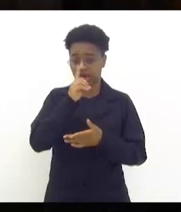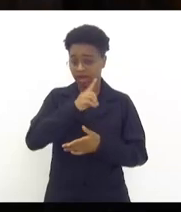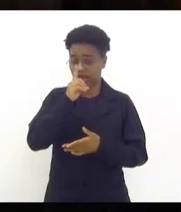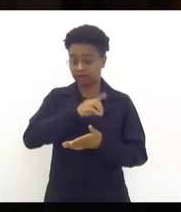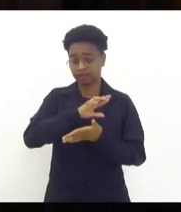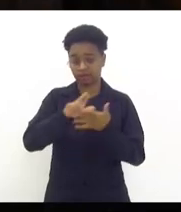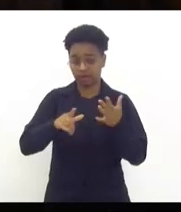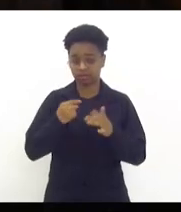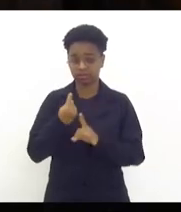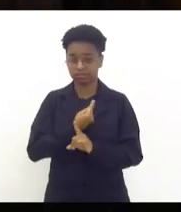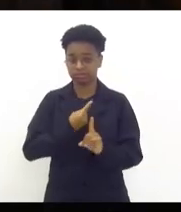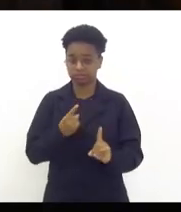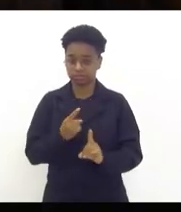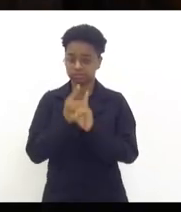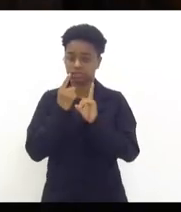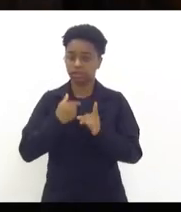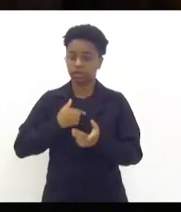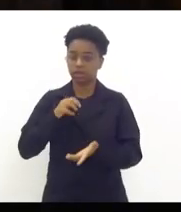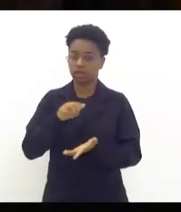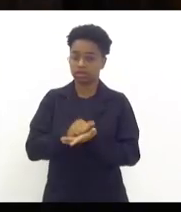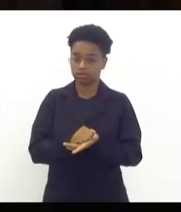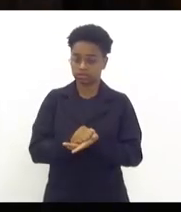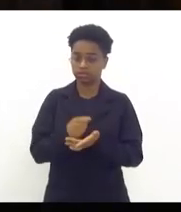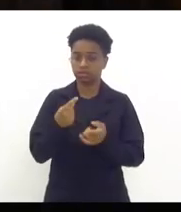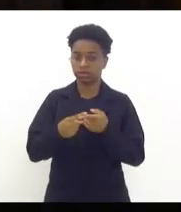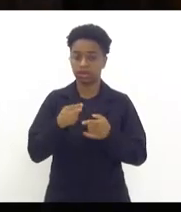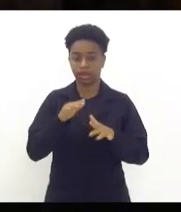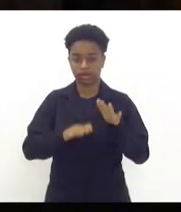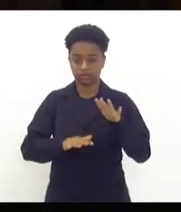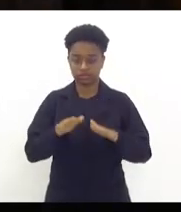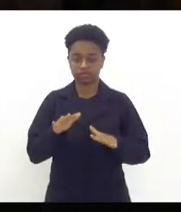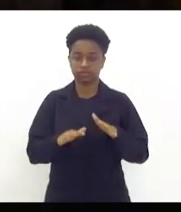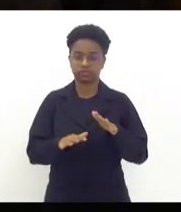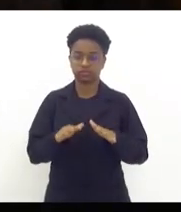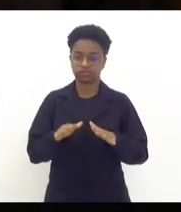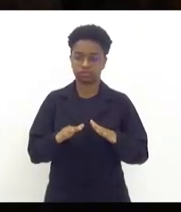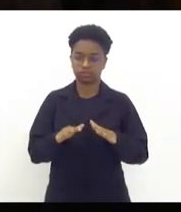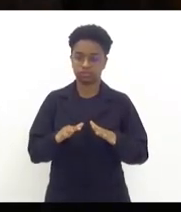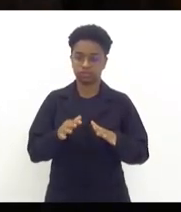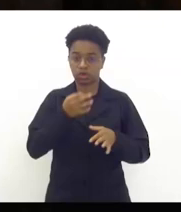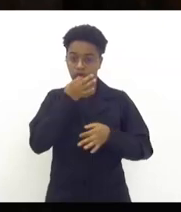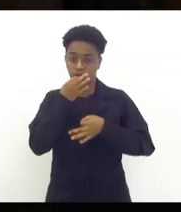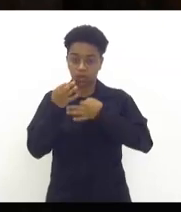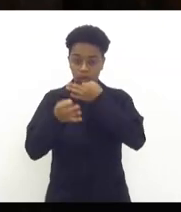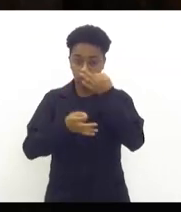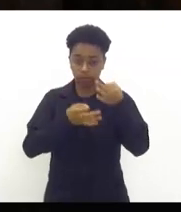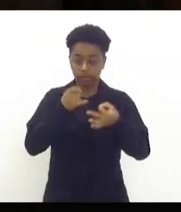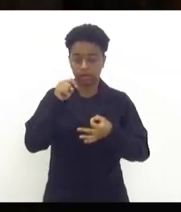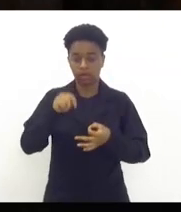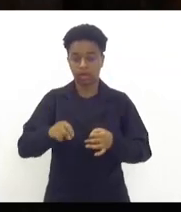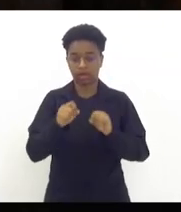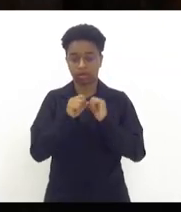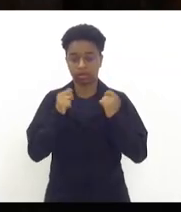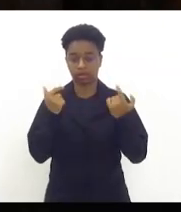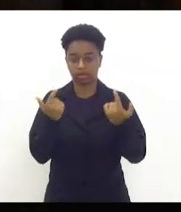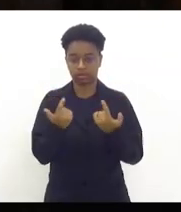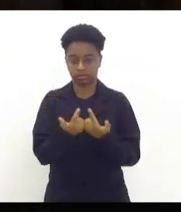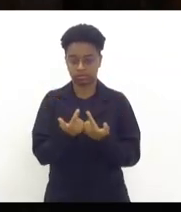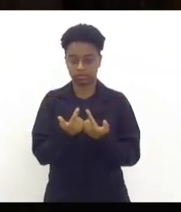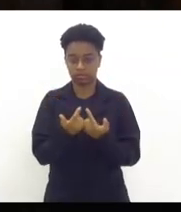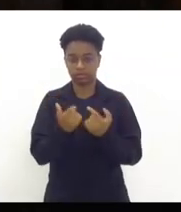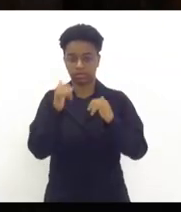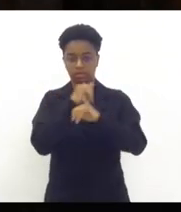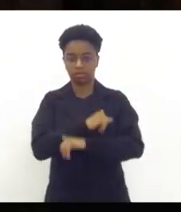querendo registrar que, muitas vezes, o opinamento do parlamento